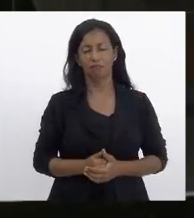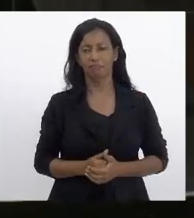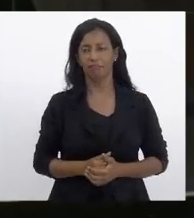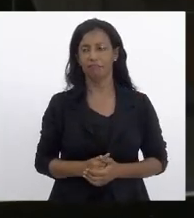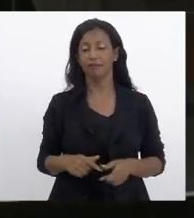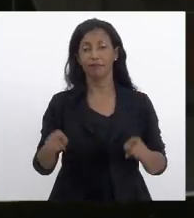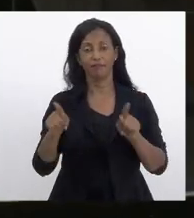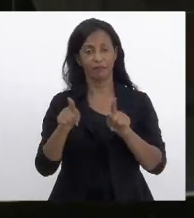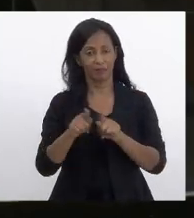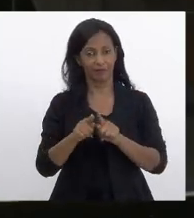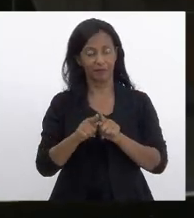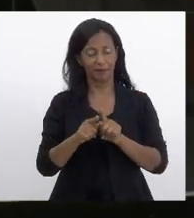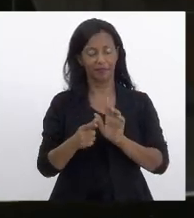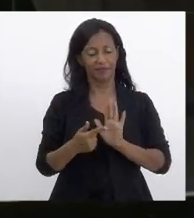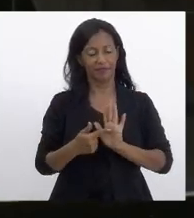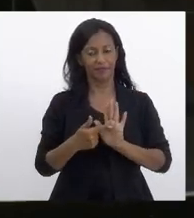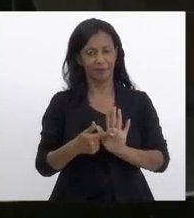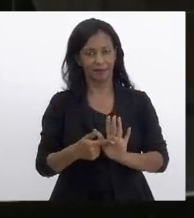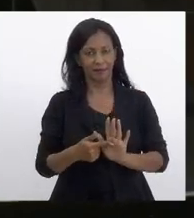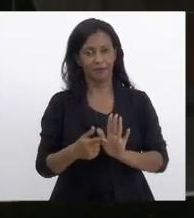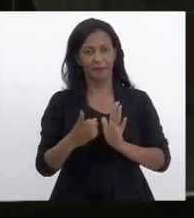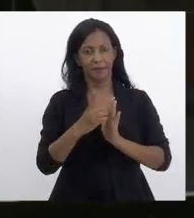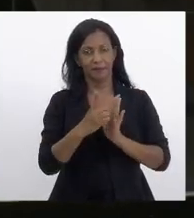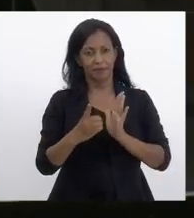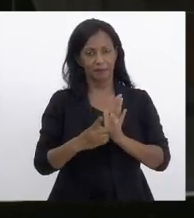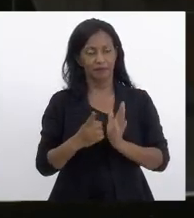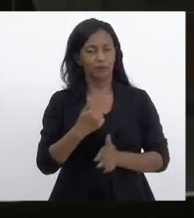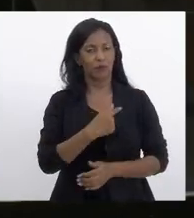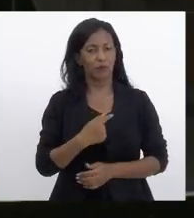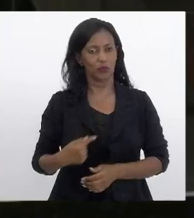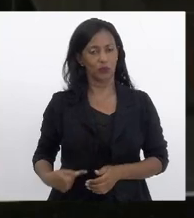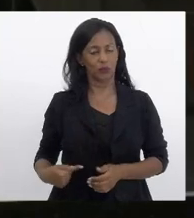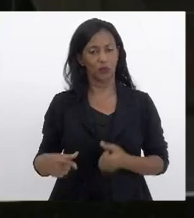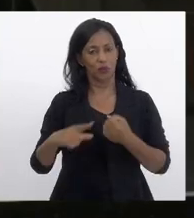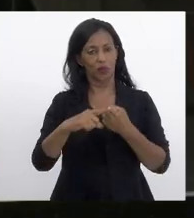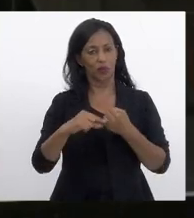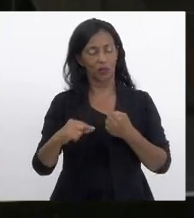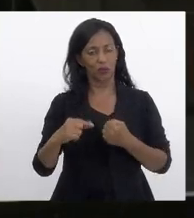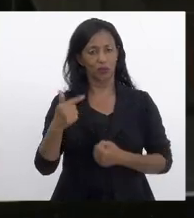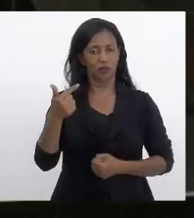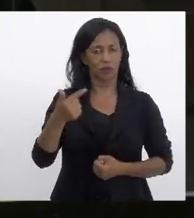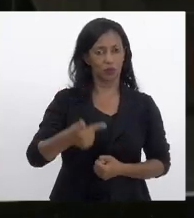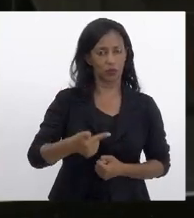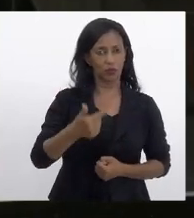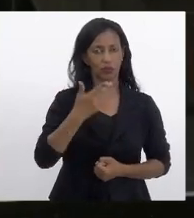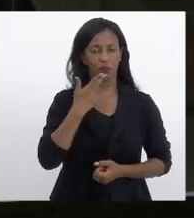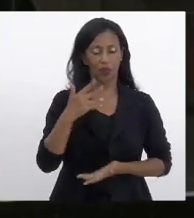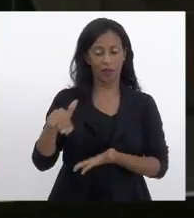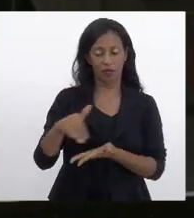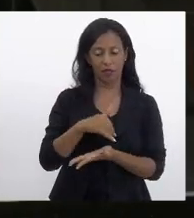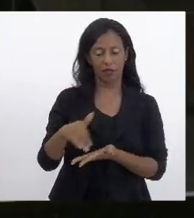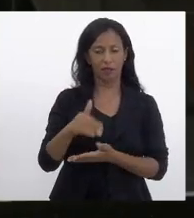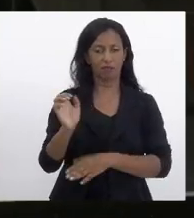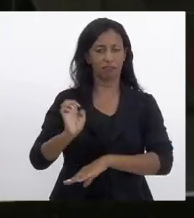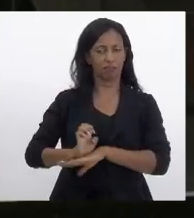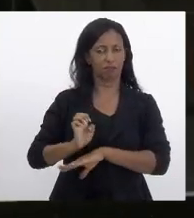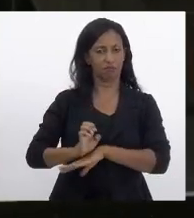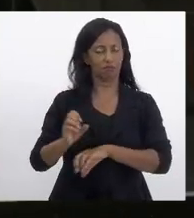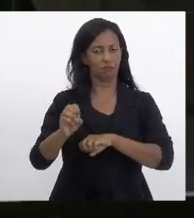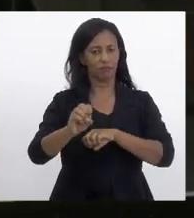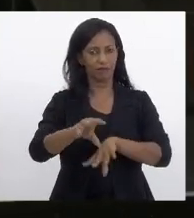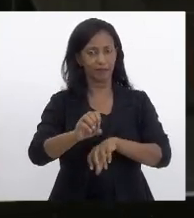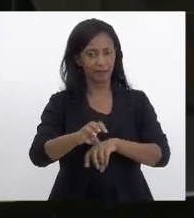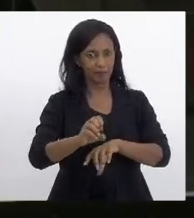dizer, senhor presidente, para acabar, que o decreto do governador, no artigo 2º, diz que a Secretaria do Estado da